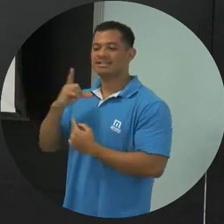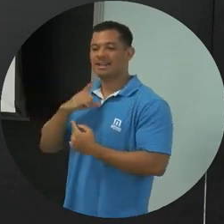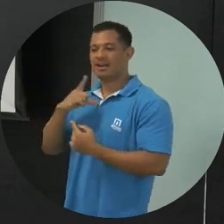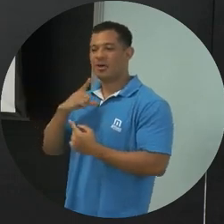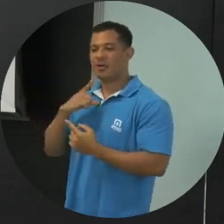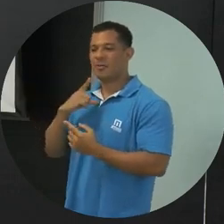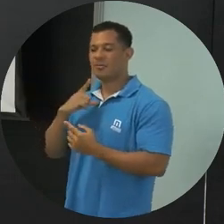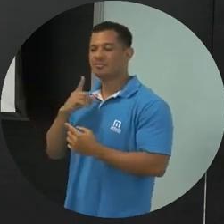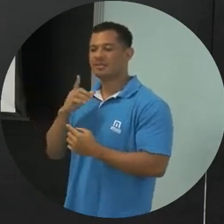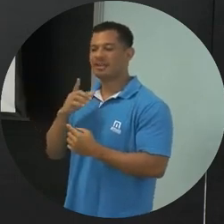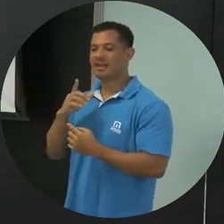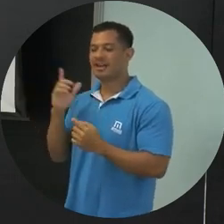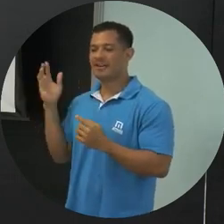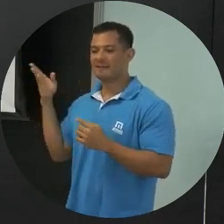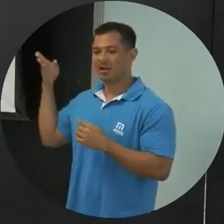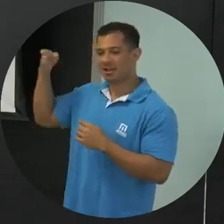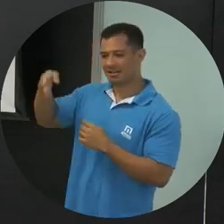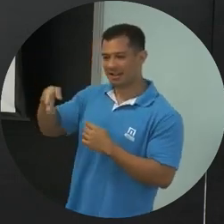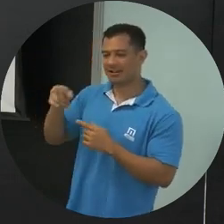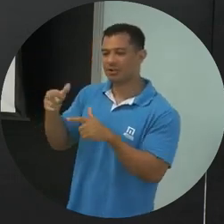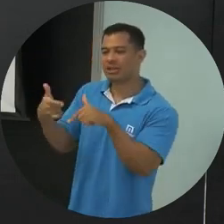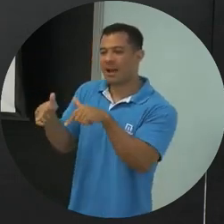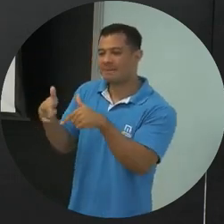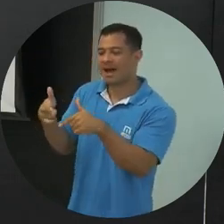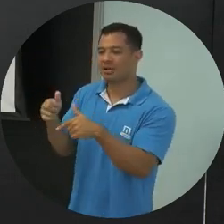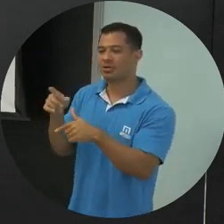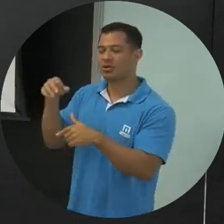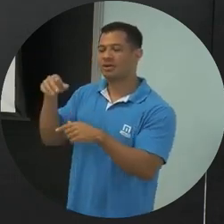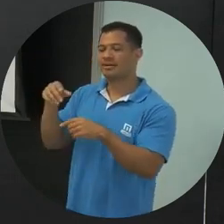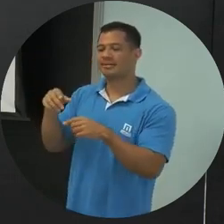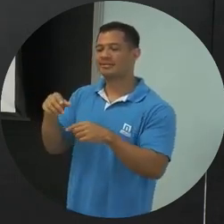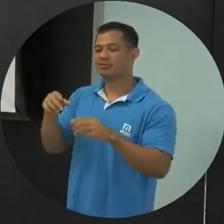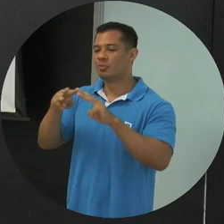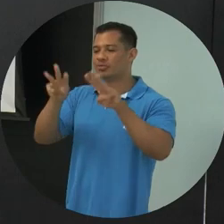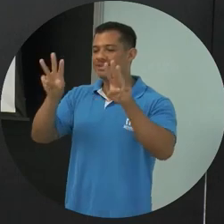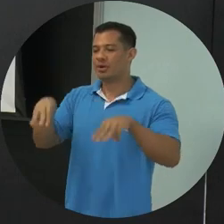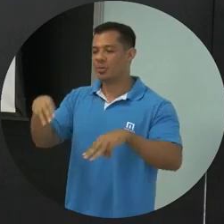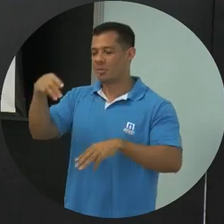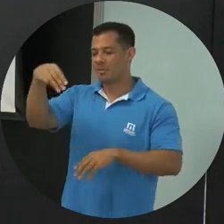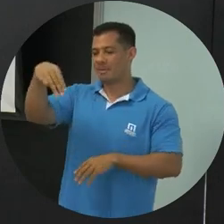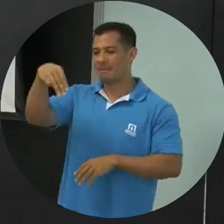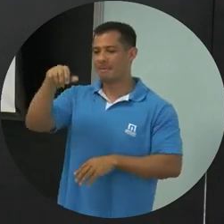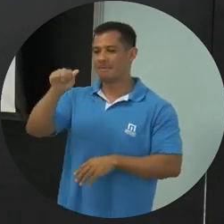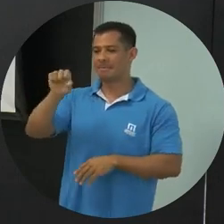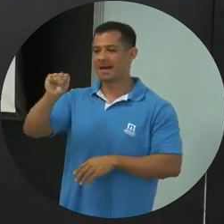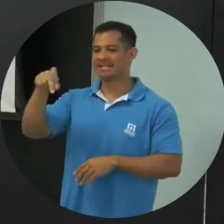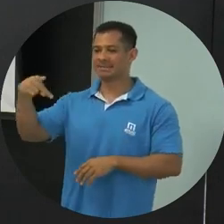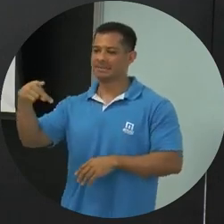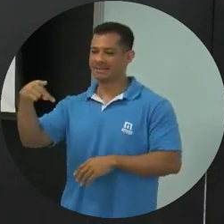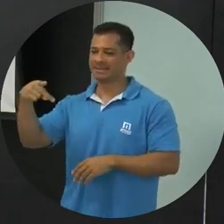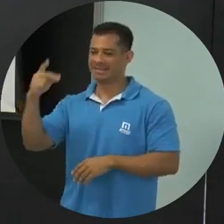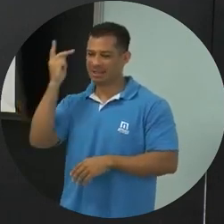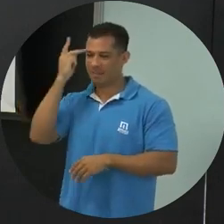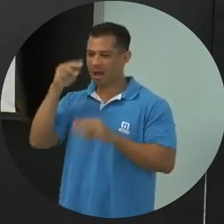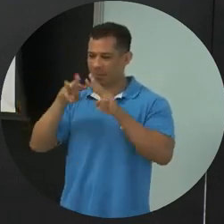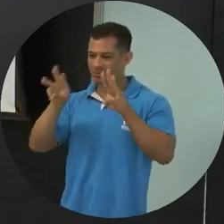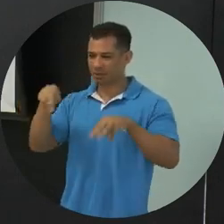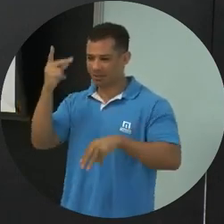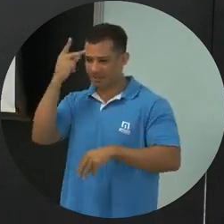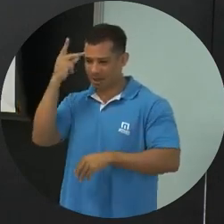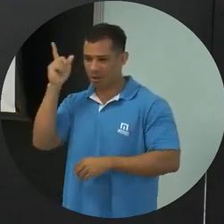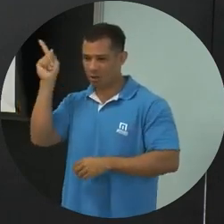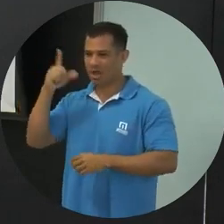oportunidade, um escopo de fornecimento de um trabalho no MASP, onde a gente ia fazer remoção de tinta das colunas